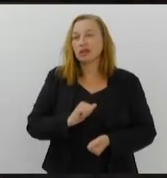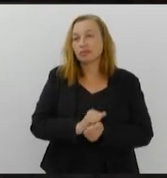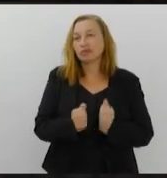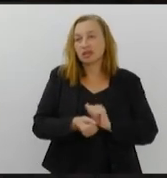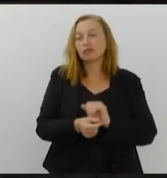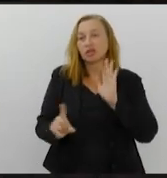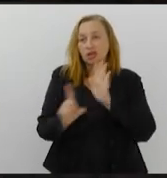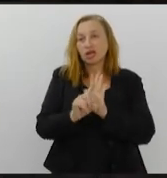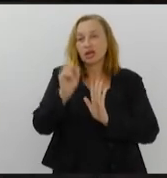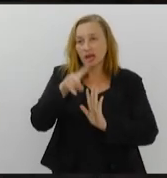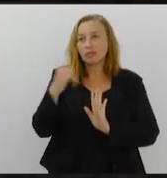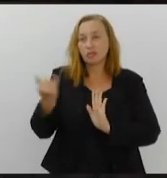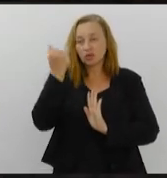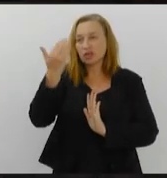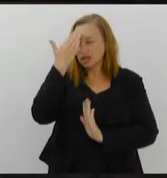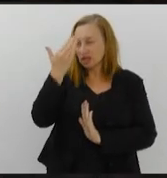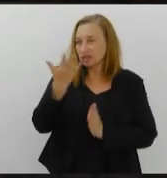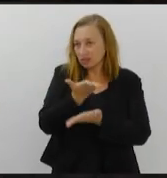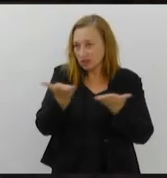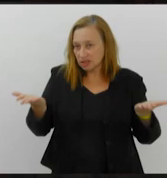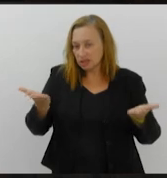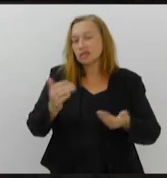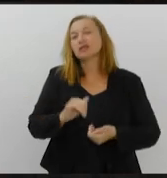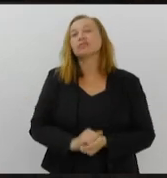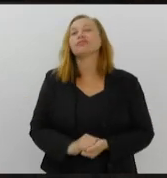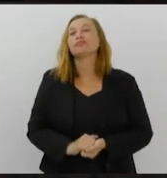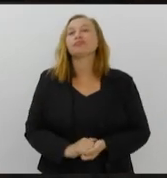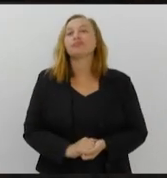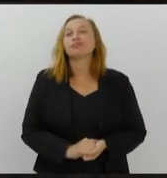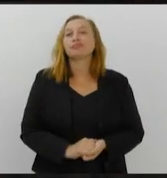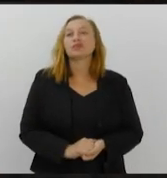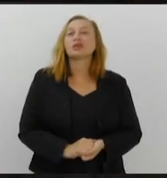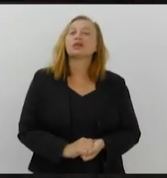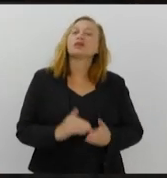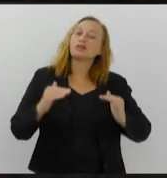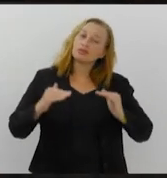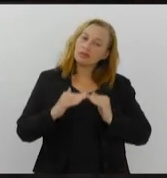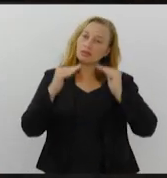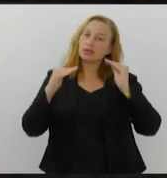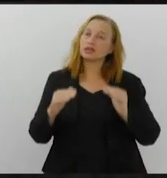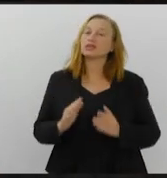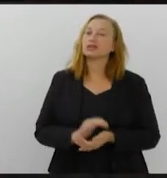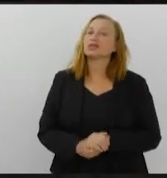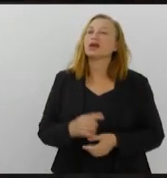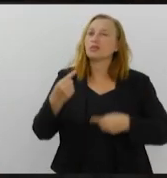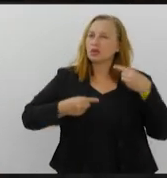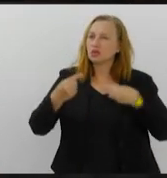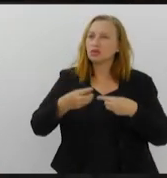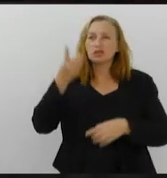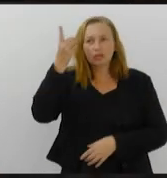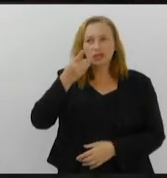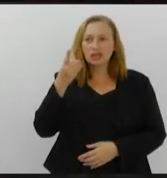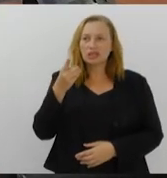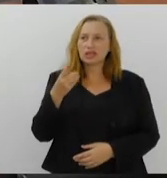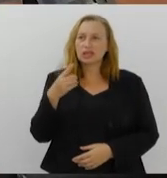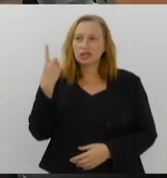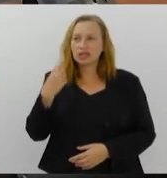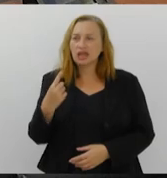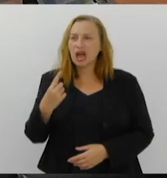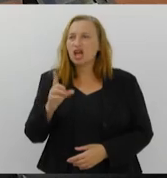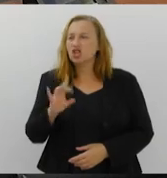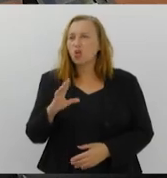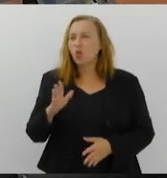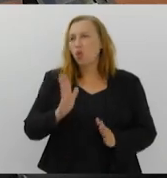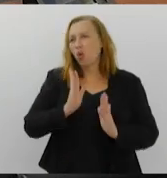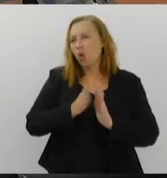lei. É importante agradecer a todos e todas que estão sendo favoráveis. É para discutir, deputada Dani? Não, é uma questão de ordem, muito